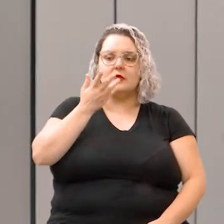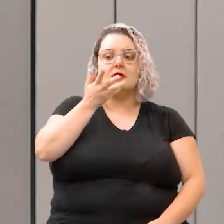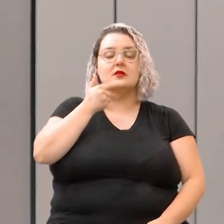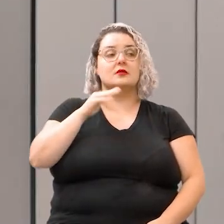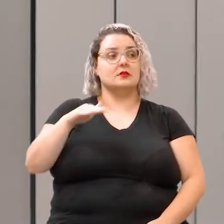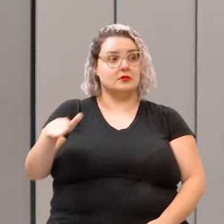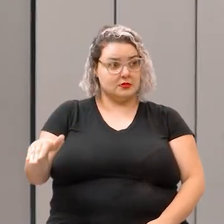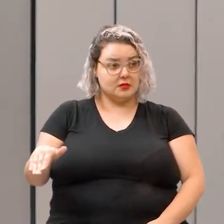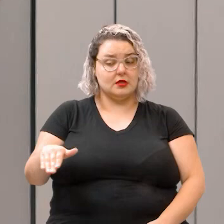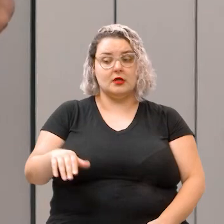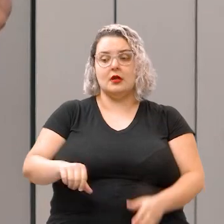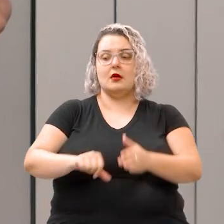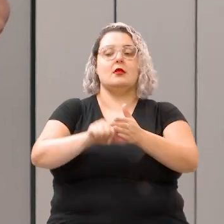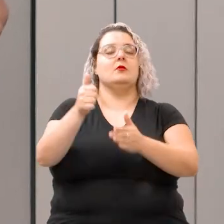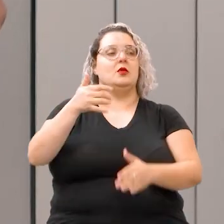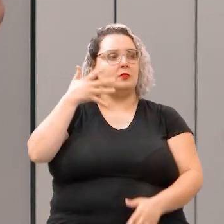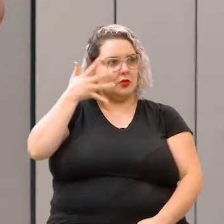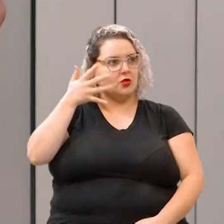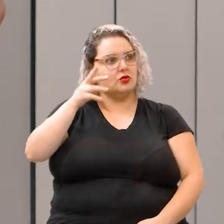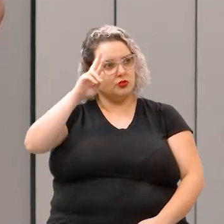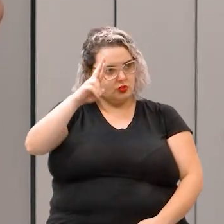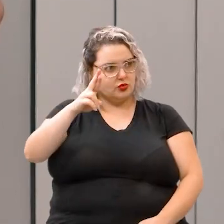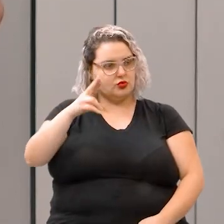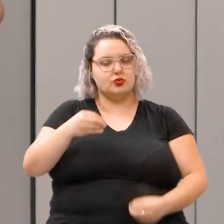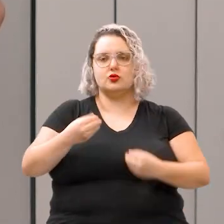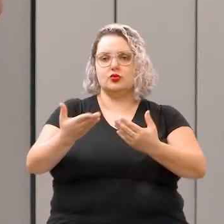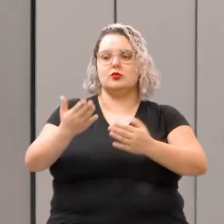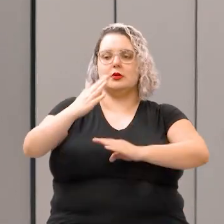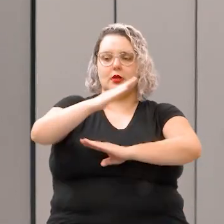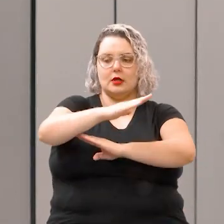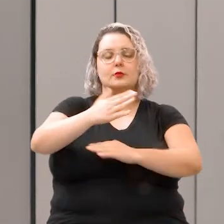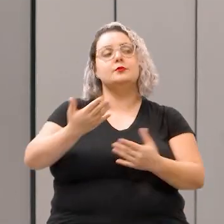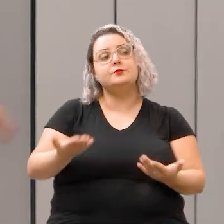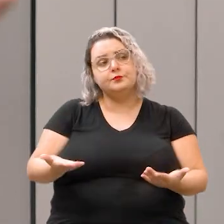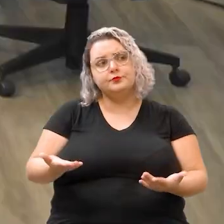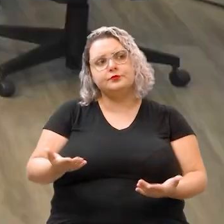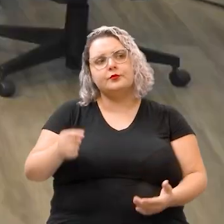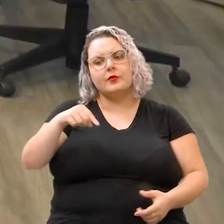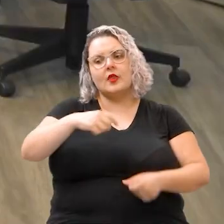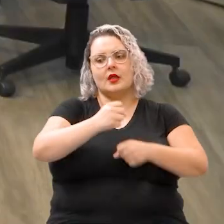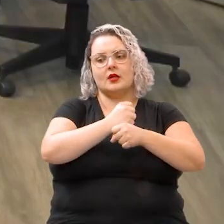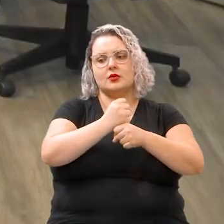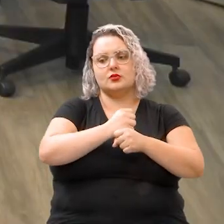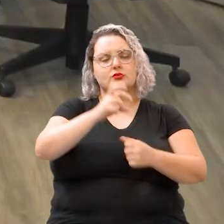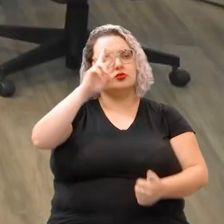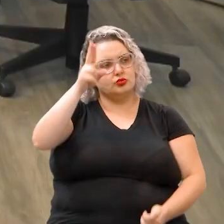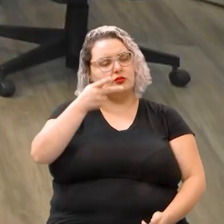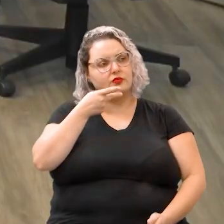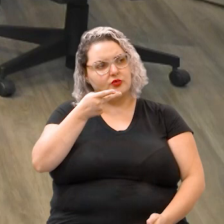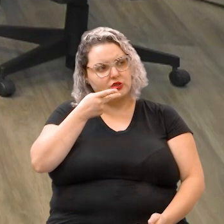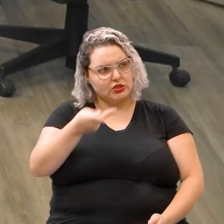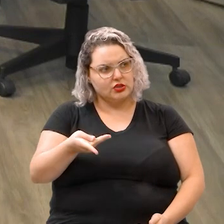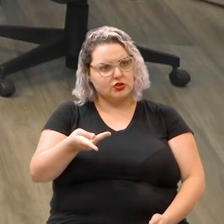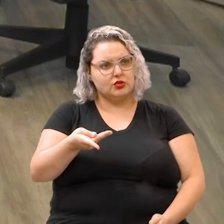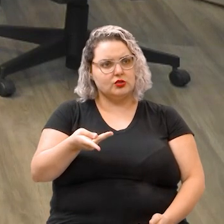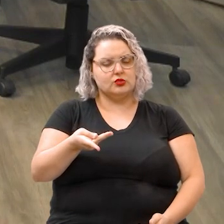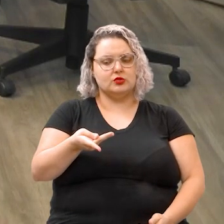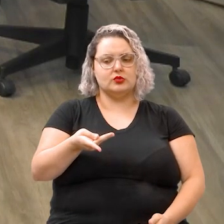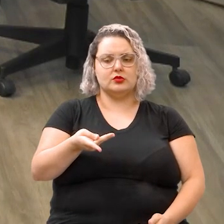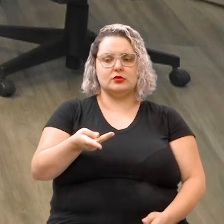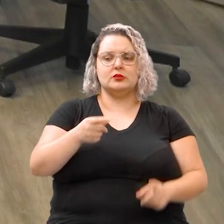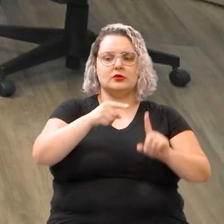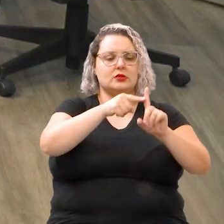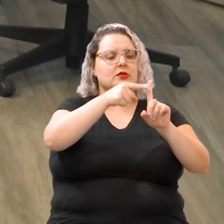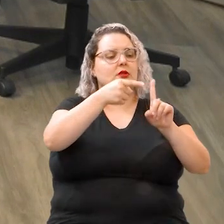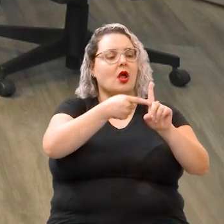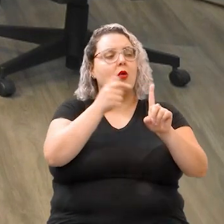que foi uma das primeiras palestras que o senhor trouxe aqui para a Câmara Municipal, mas nesse ano o senhor falou da questão da